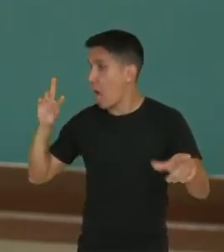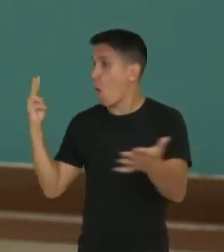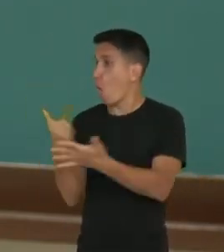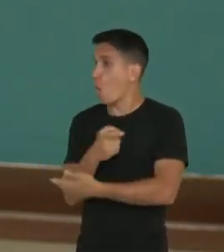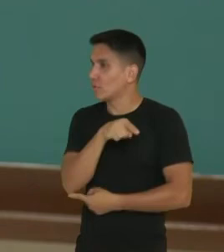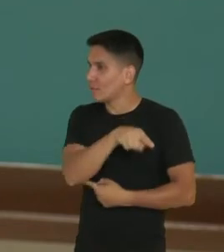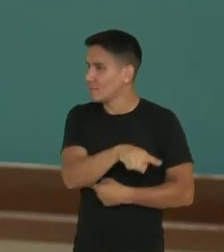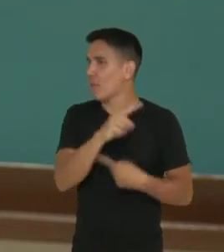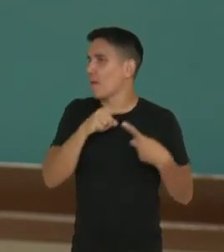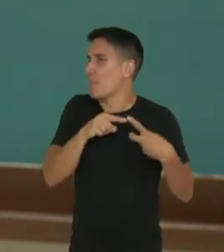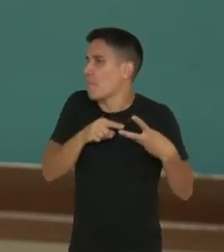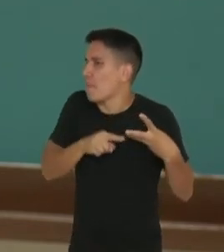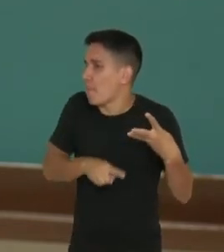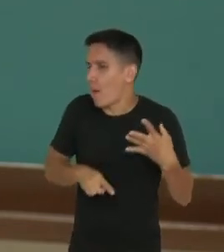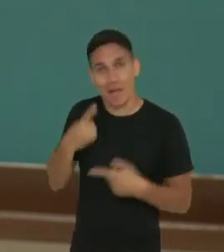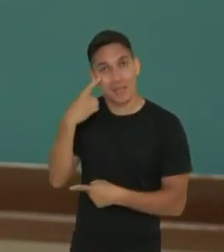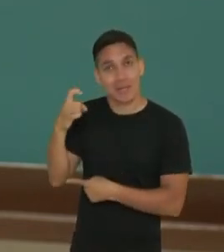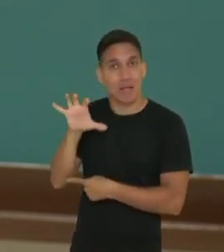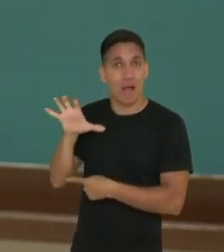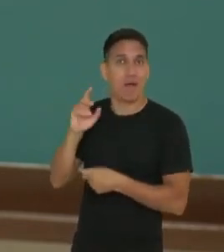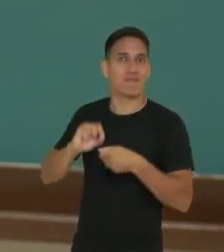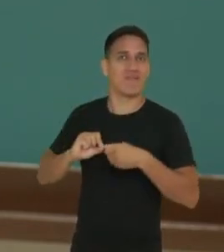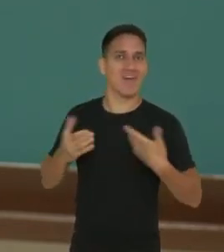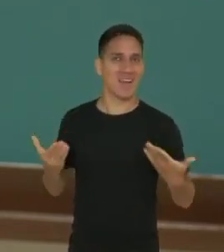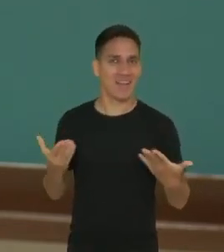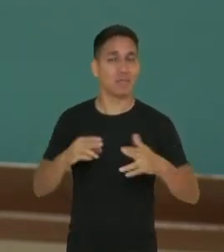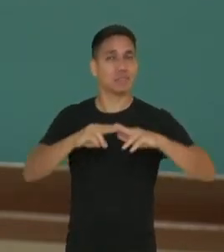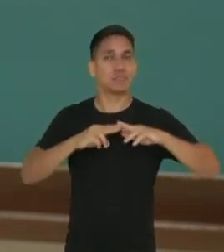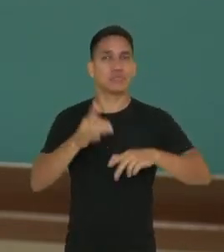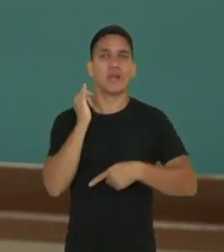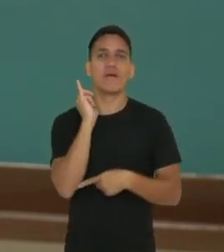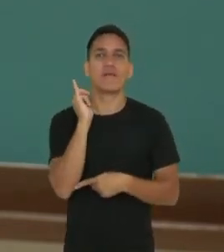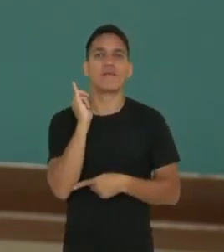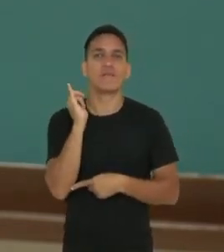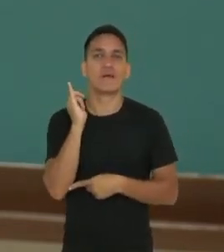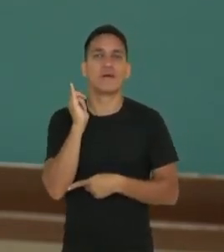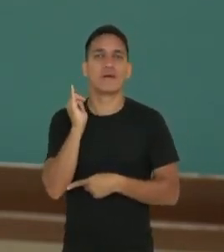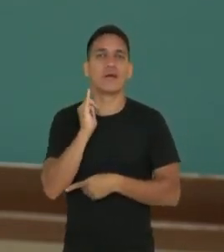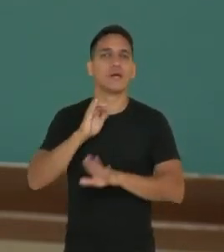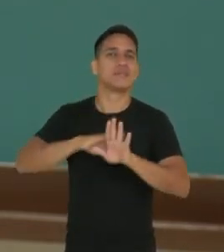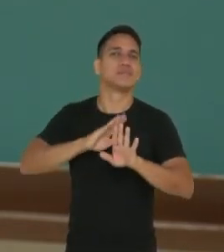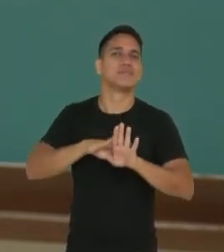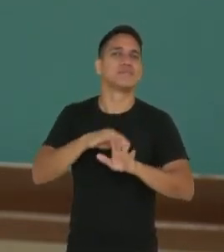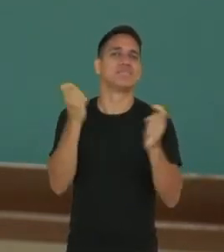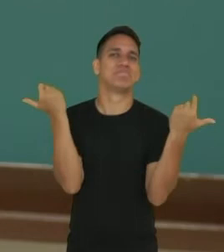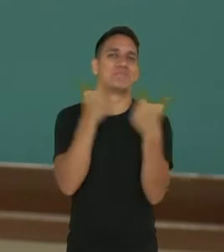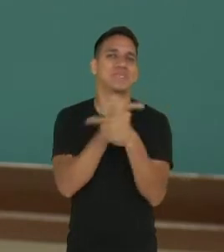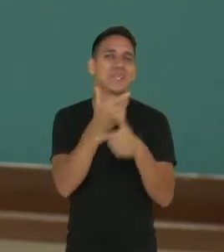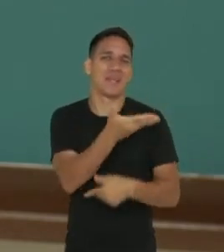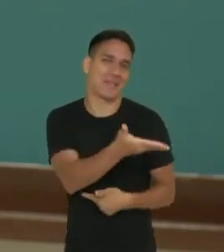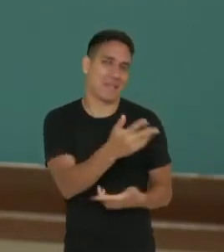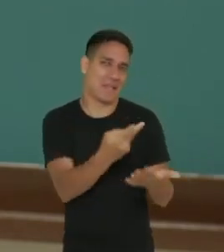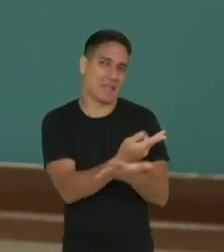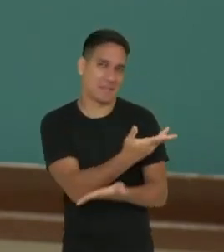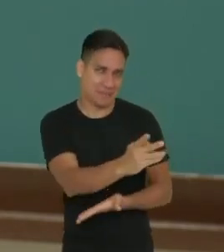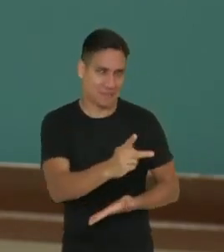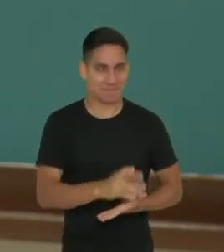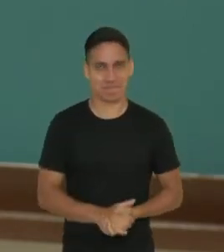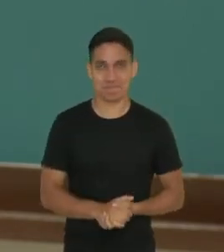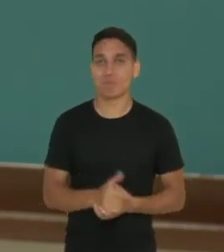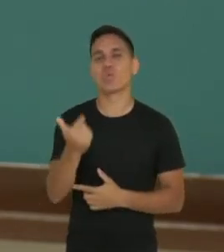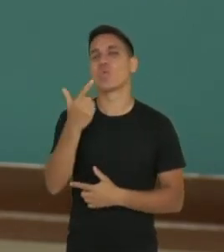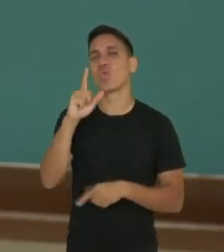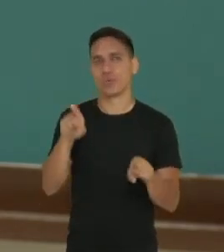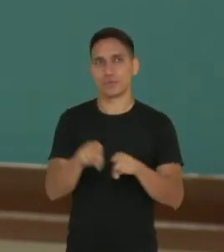que interessante, né? E aí vai contando aquela situação engraçada, inusitada, certo? Que